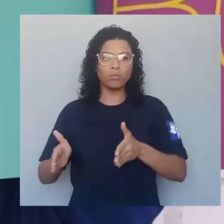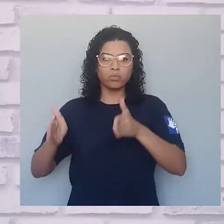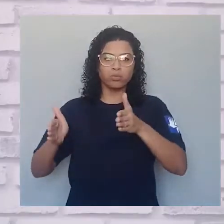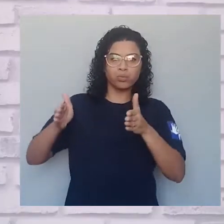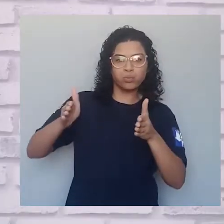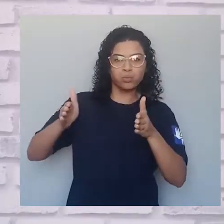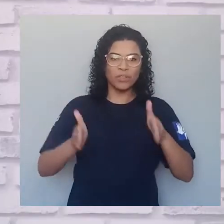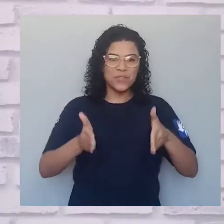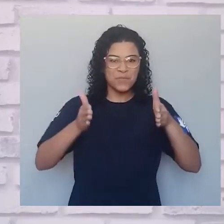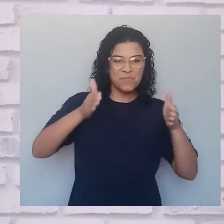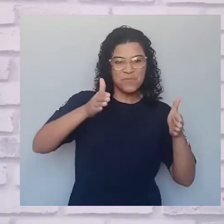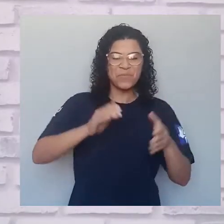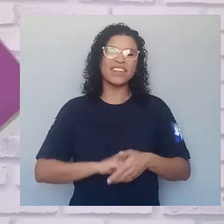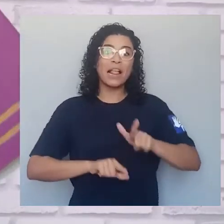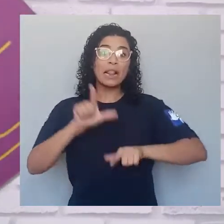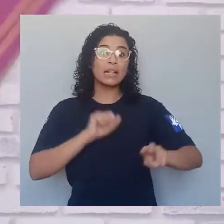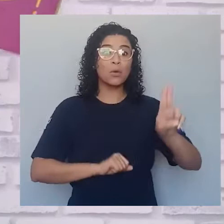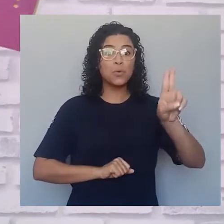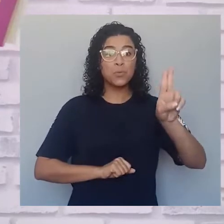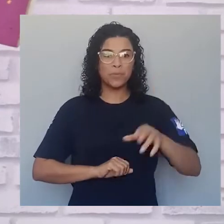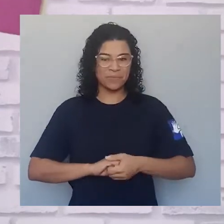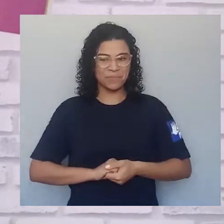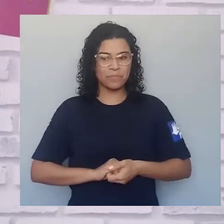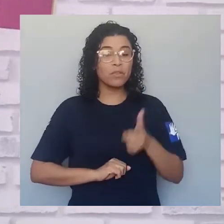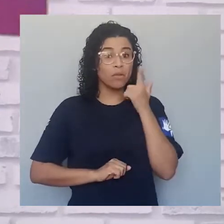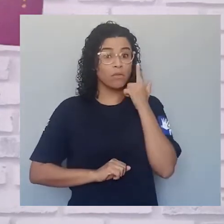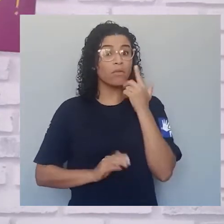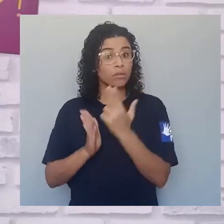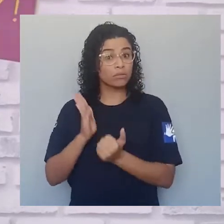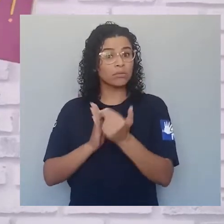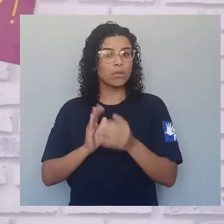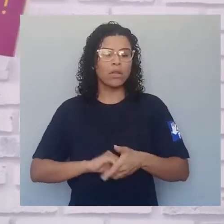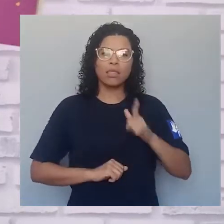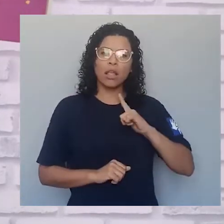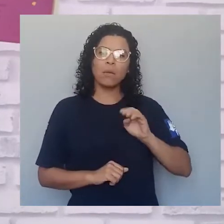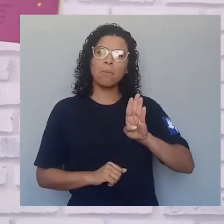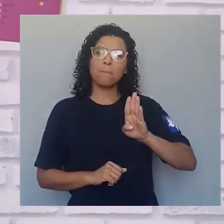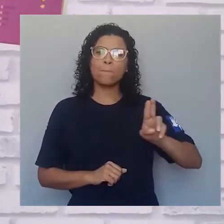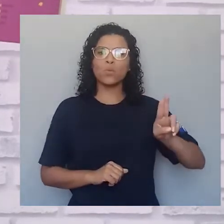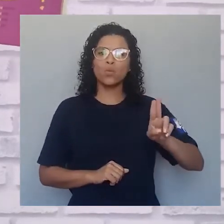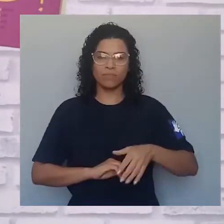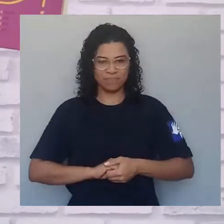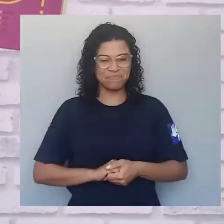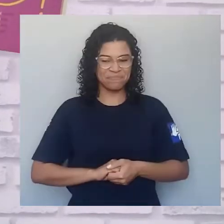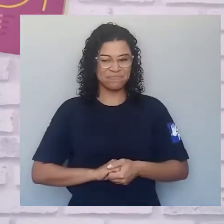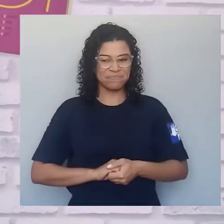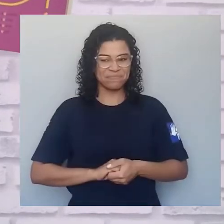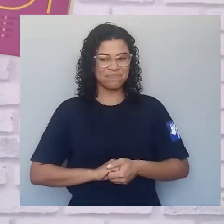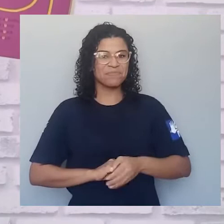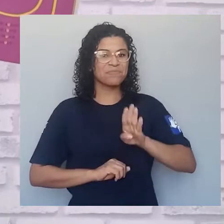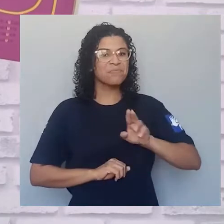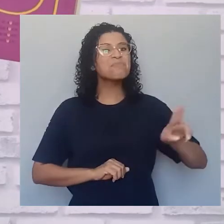mesmo? Letra U. Vamos ver aqui a ilustração. Aqui tem um B e um U, como é que fica? B, B. Mas U